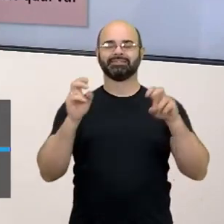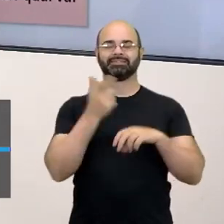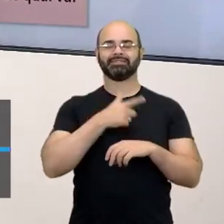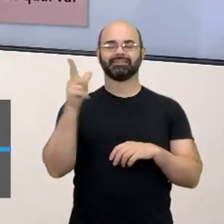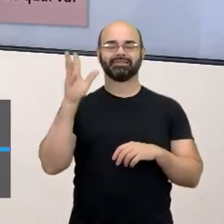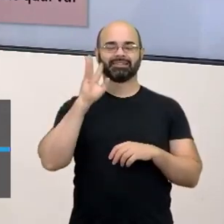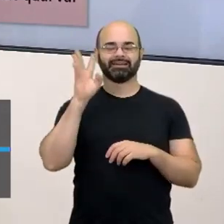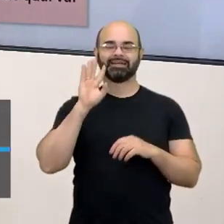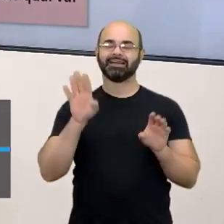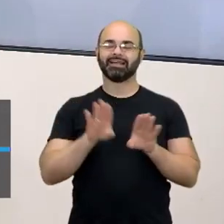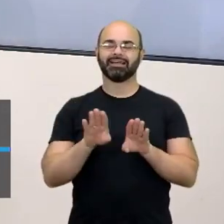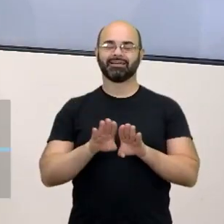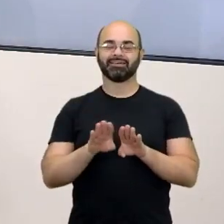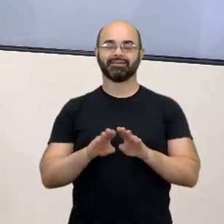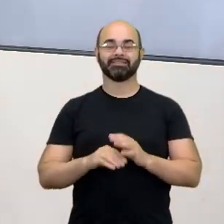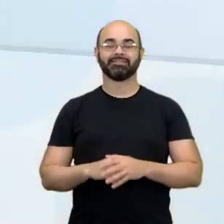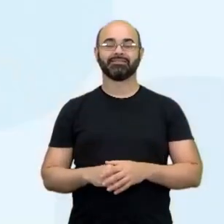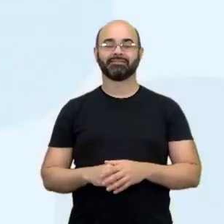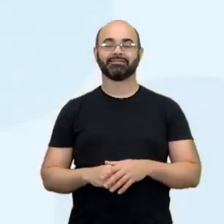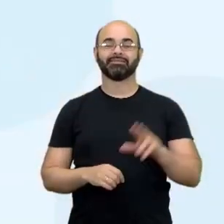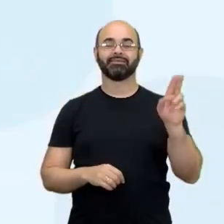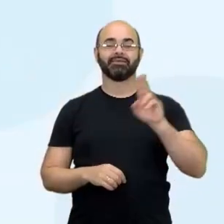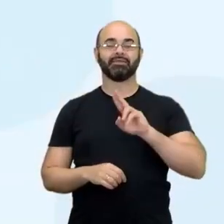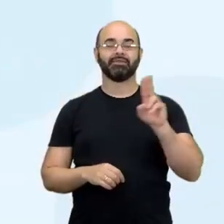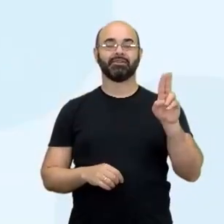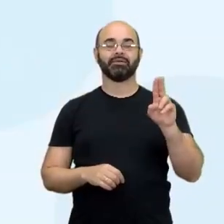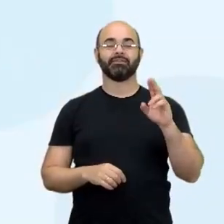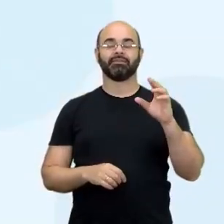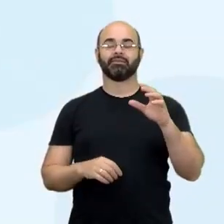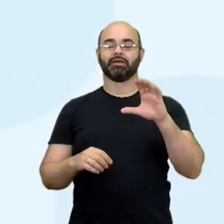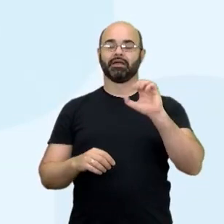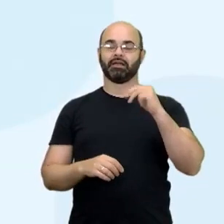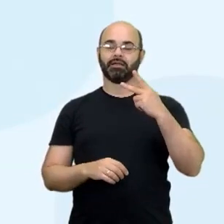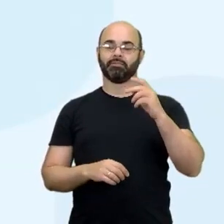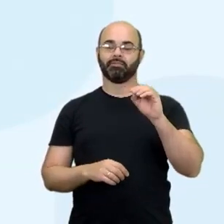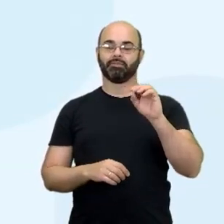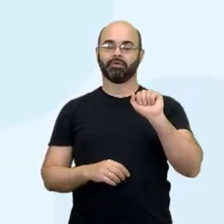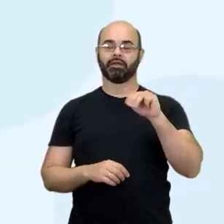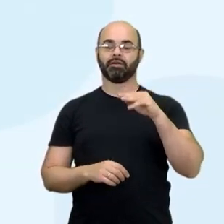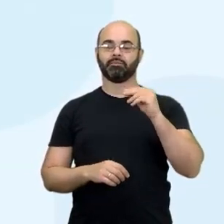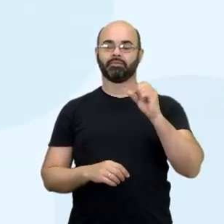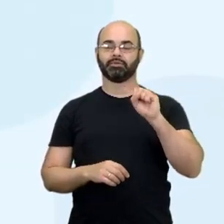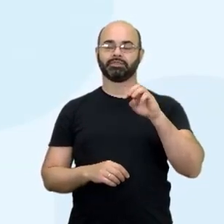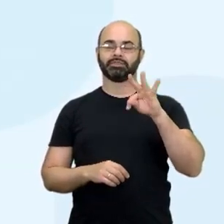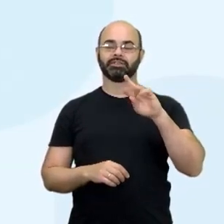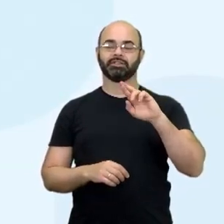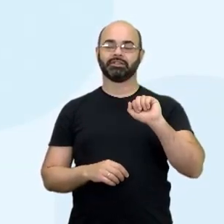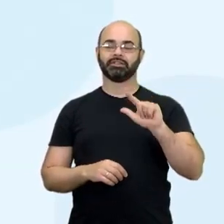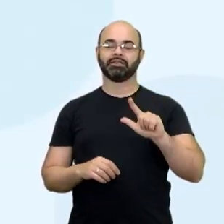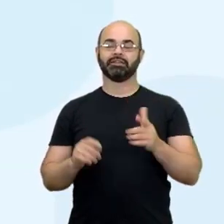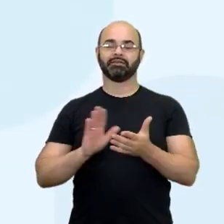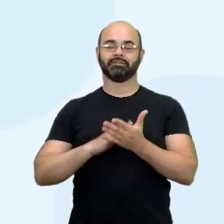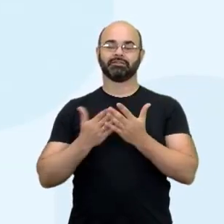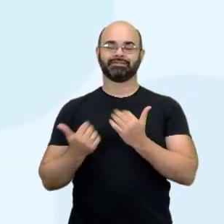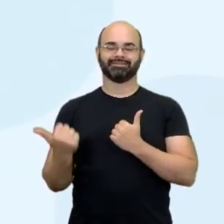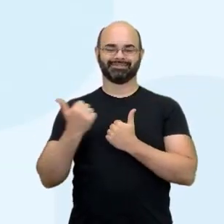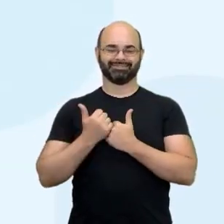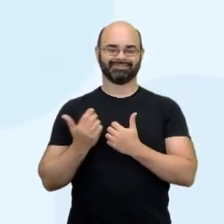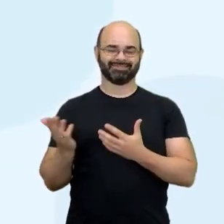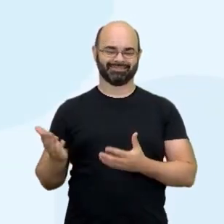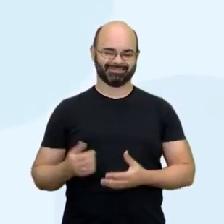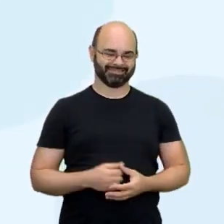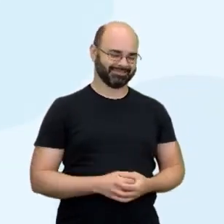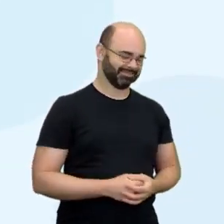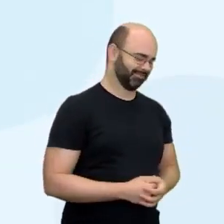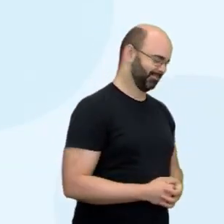que a gente tem que aprender, viu, Osmar? Legal, vamos lá. Que é a ideia de campo amostral, né? Então, olha só. Campo